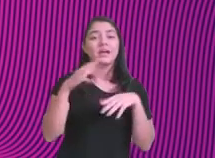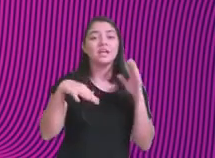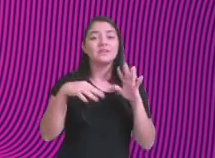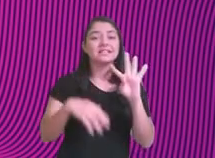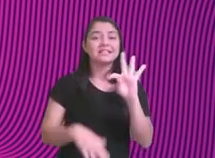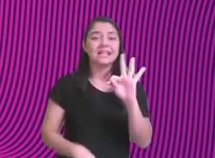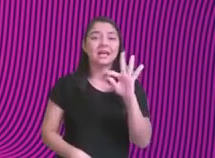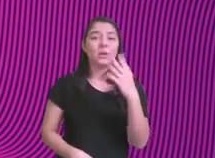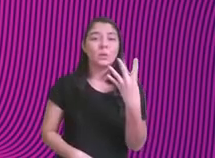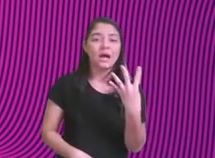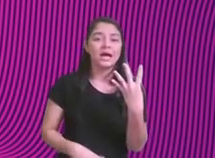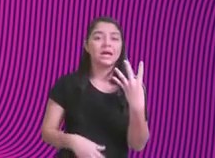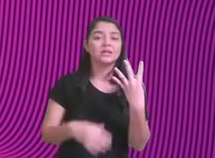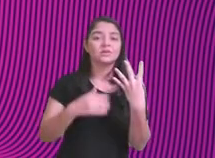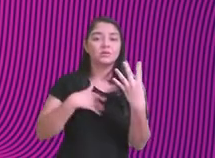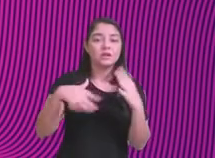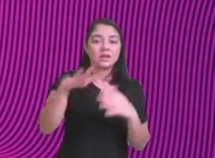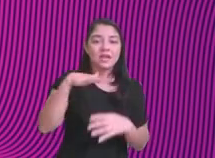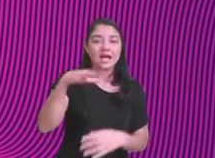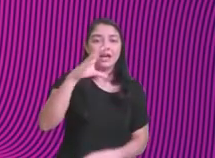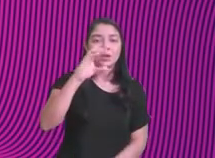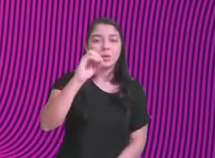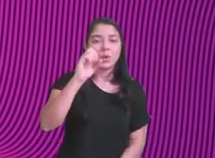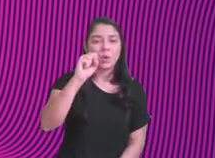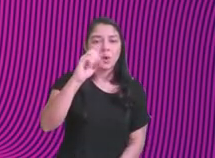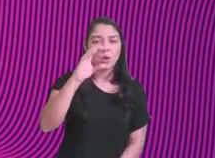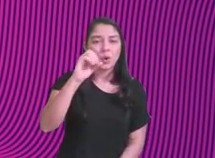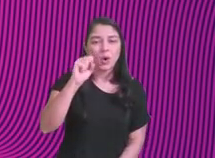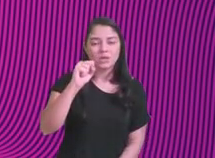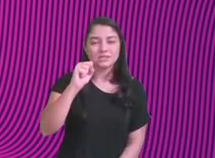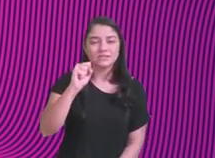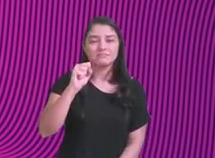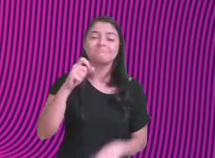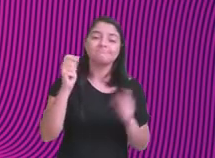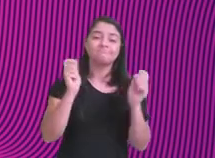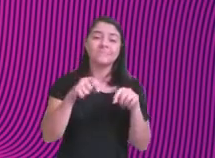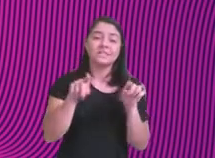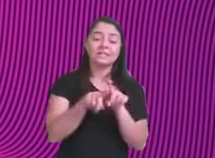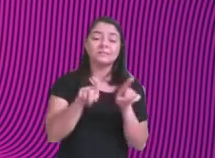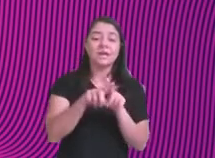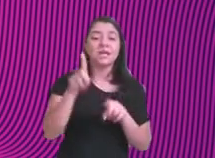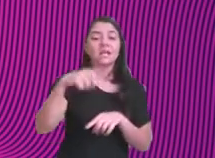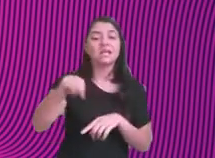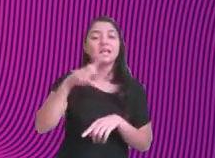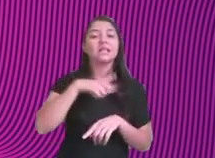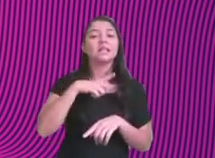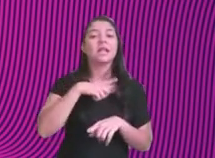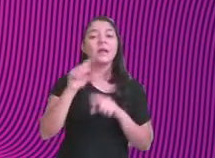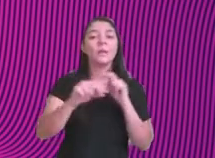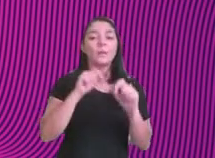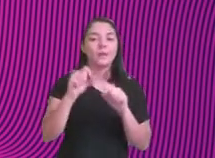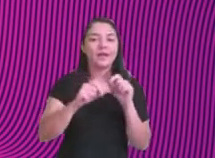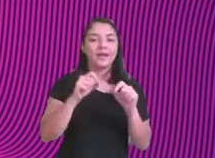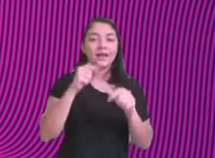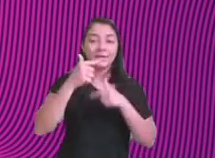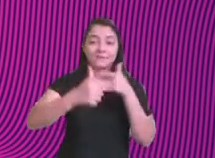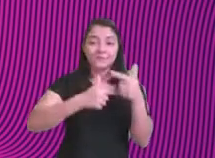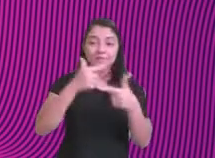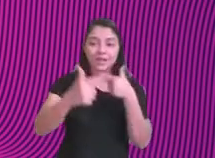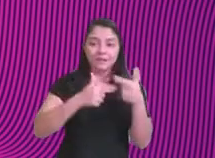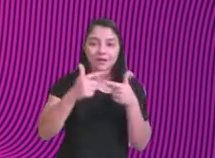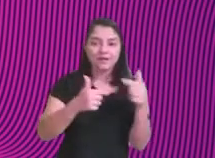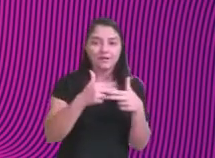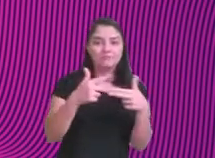na região do cóccix, etc. Eu tenho um viés de trabalhar com tumores avançados,